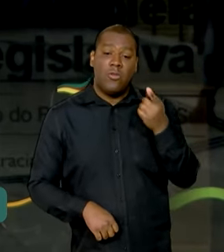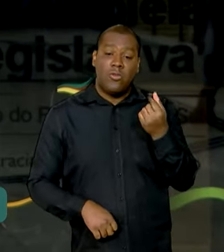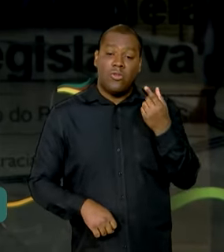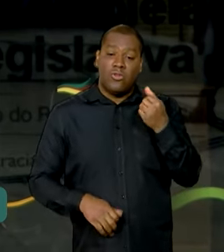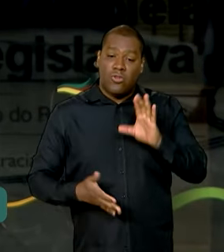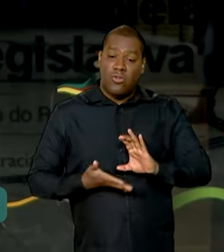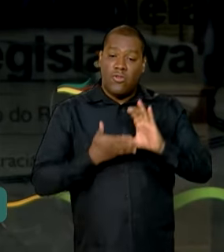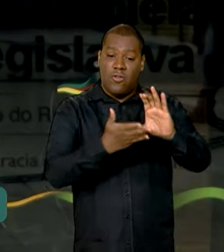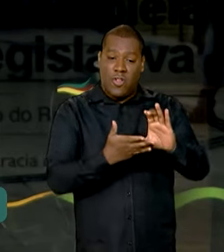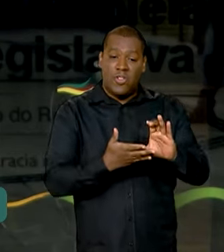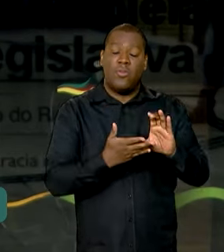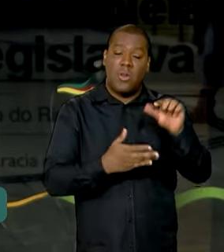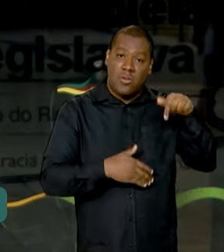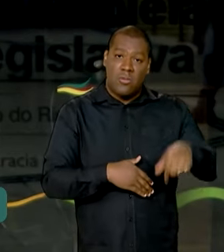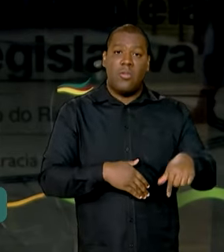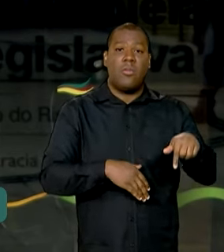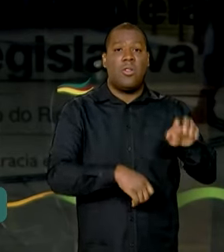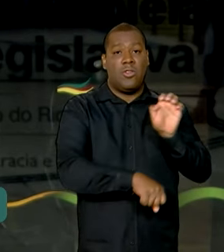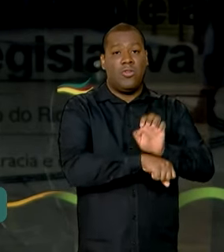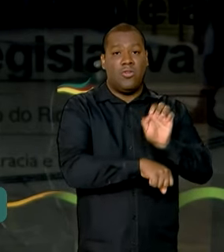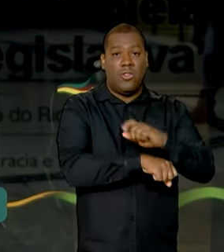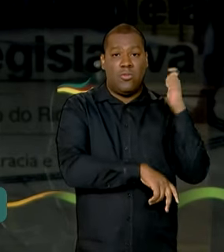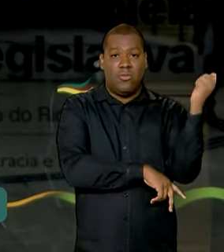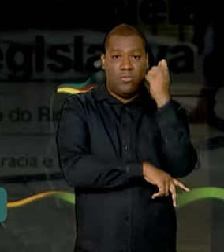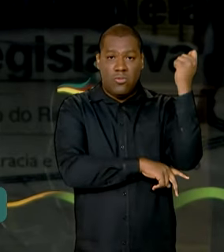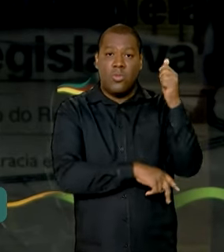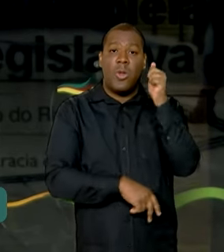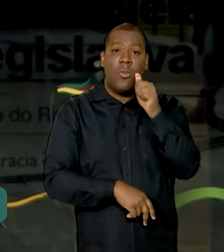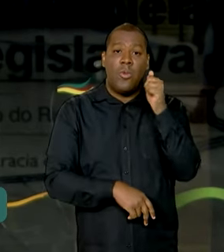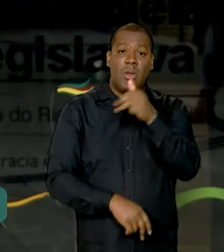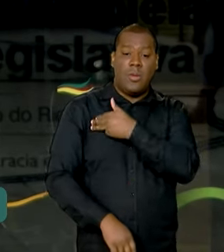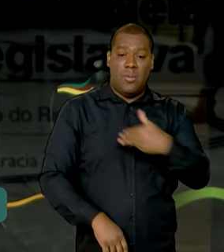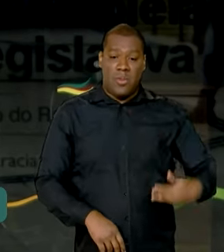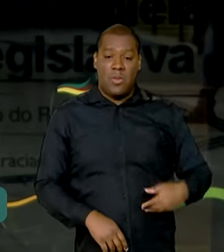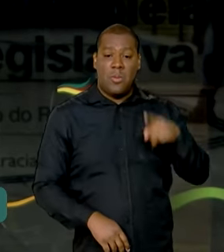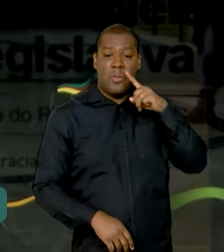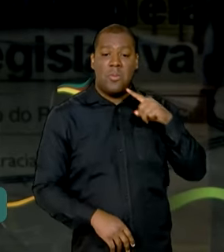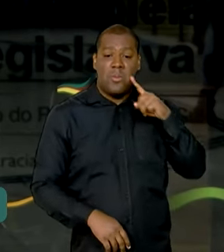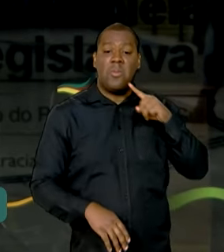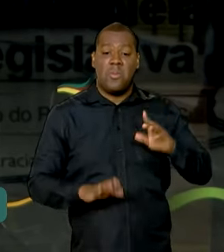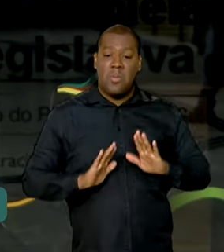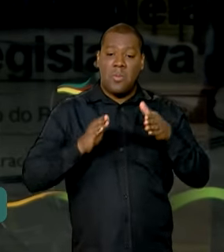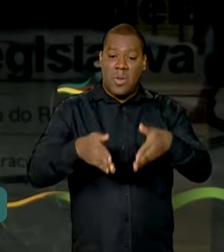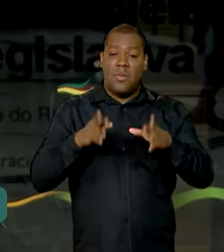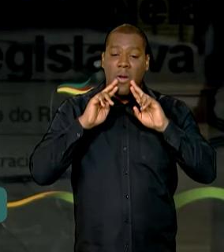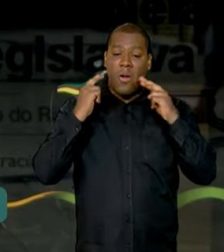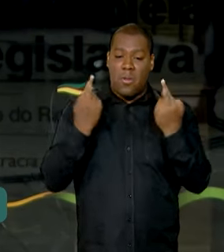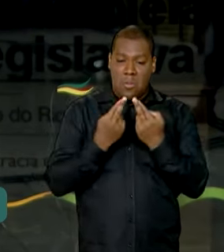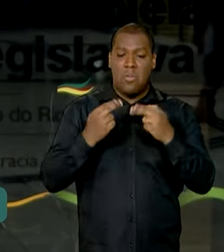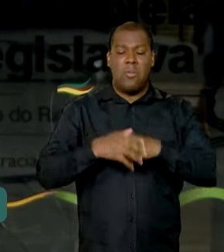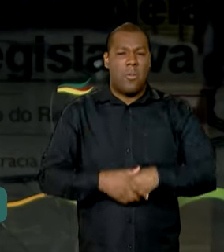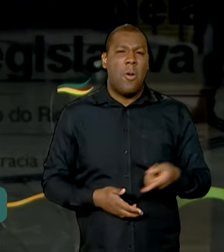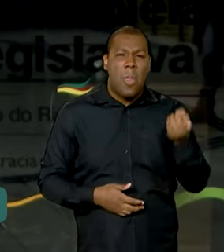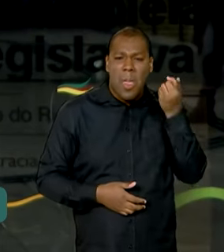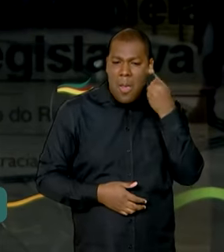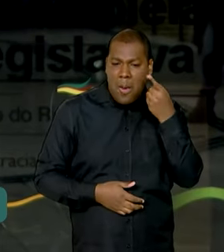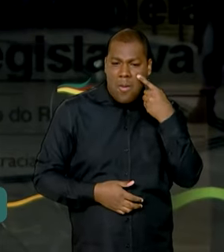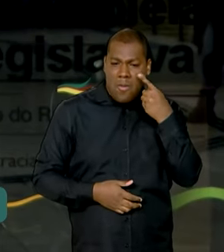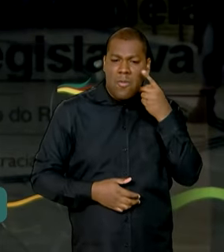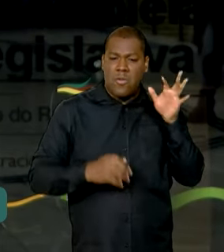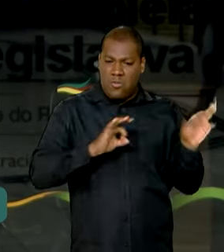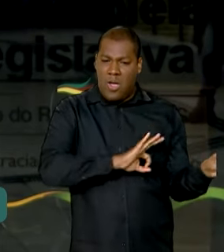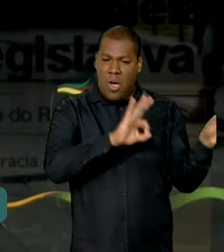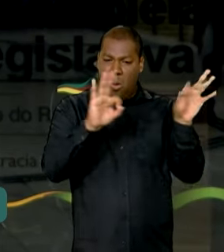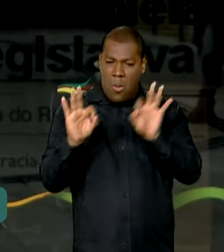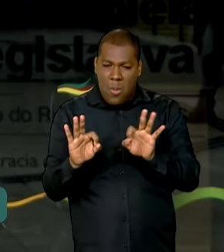para o sul do país. A ministra da Saúde, Nísia Trindade, também participou da reunião. Karine, a gente vai ver um pouquinho, né, do que aconteceu, das